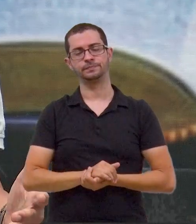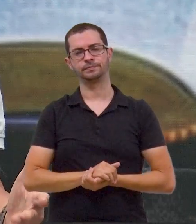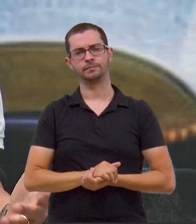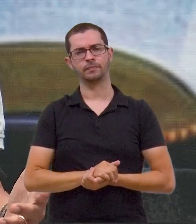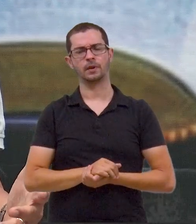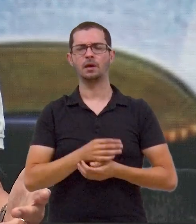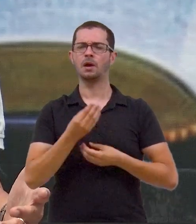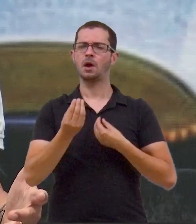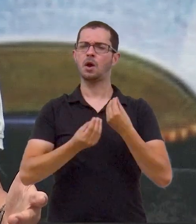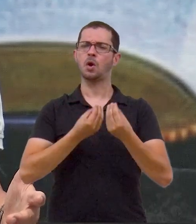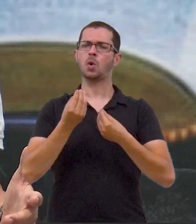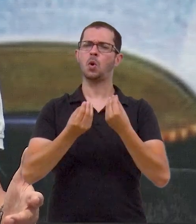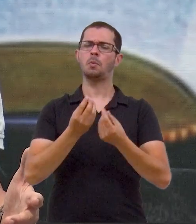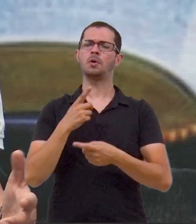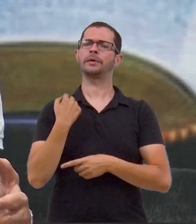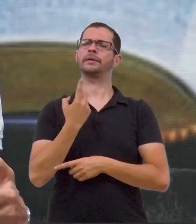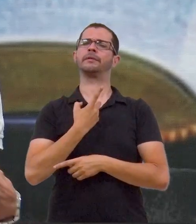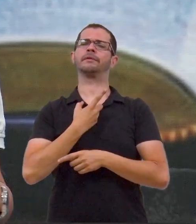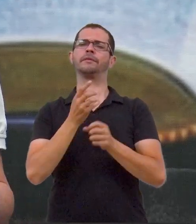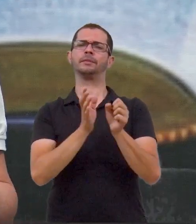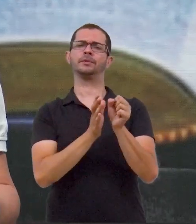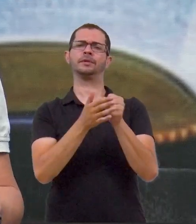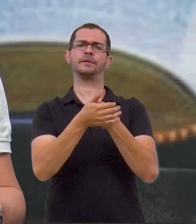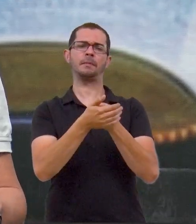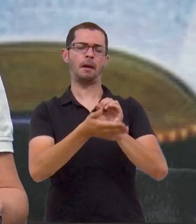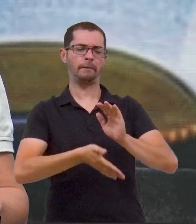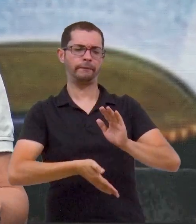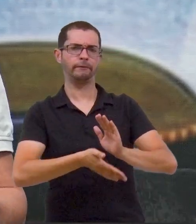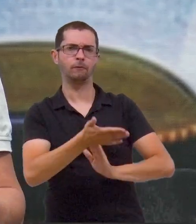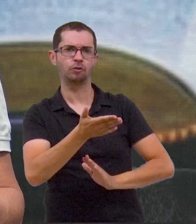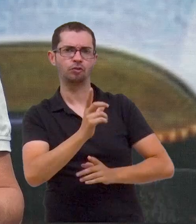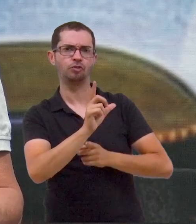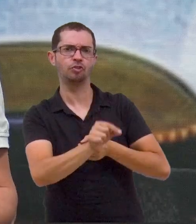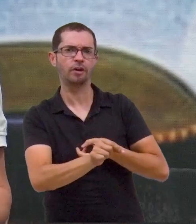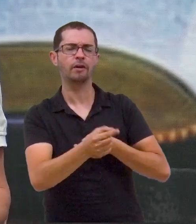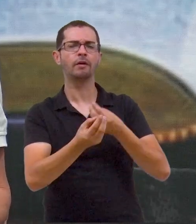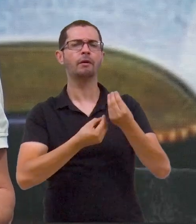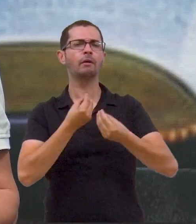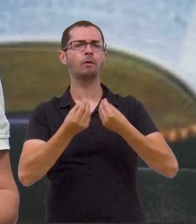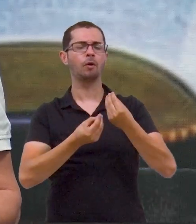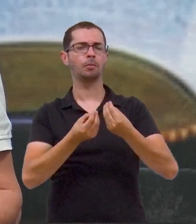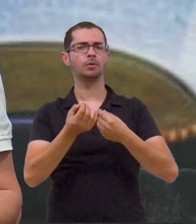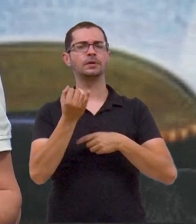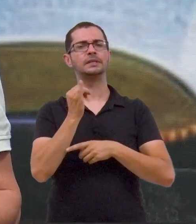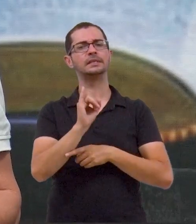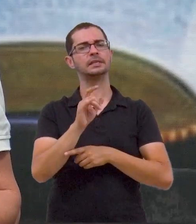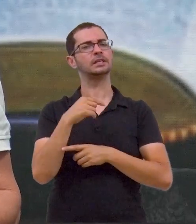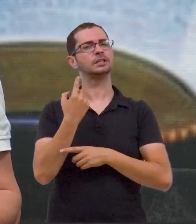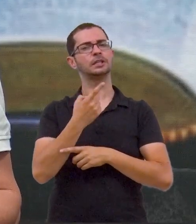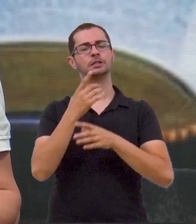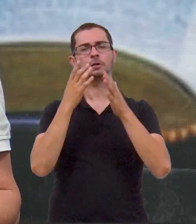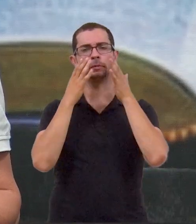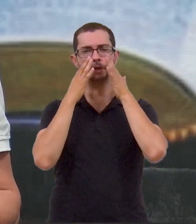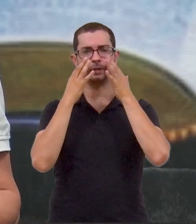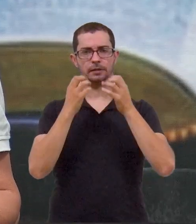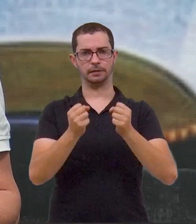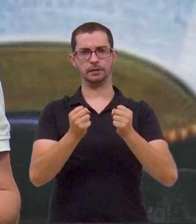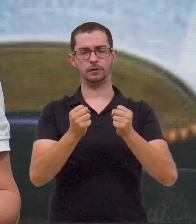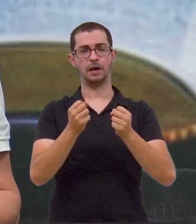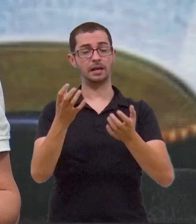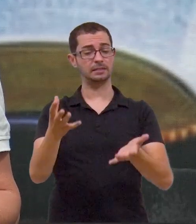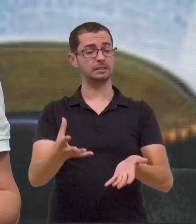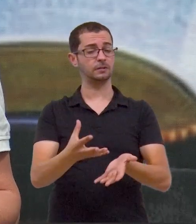Como é que nós vamos escapar se nós não levarmos em consideração esta tão